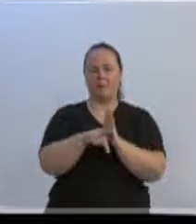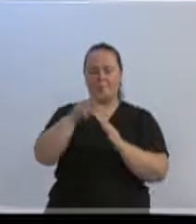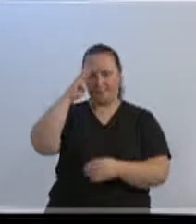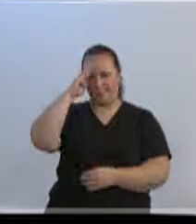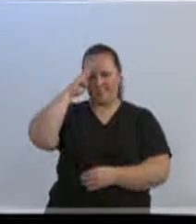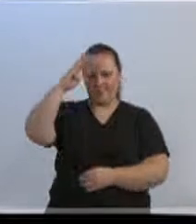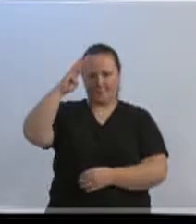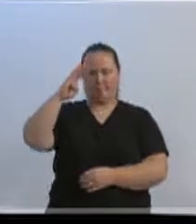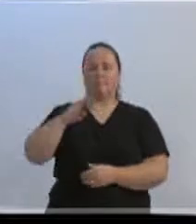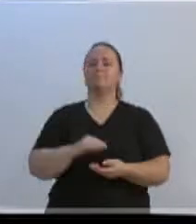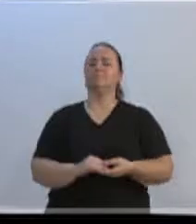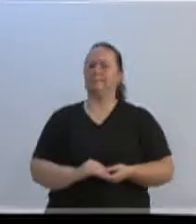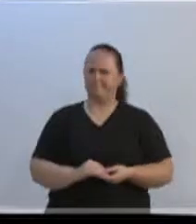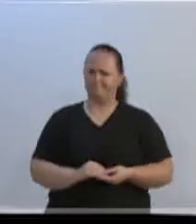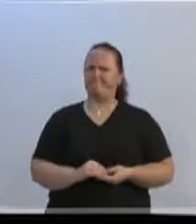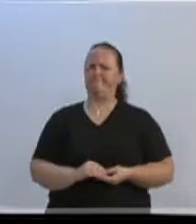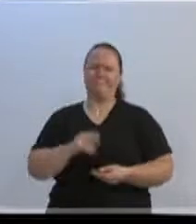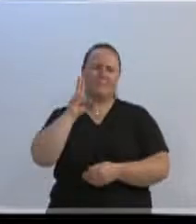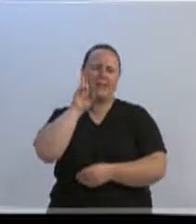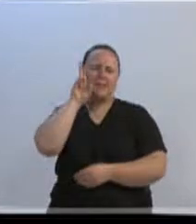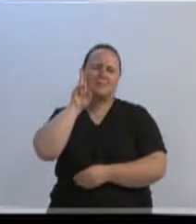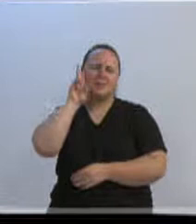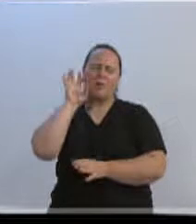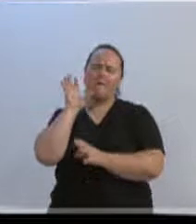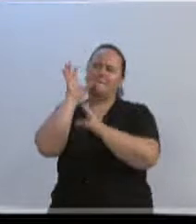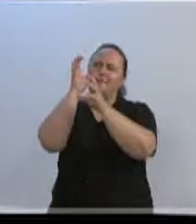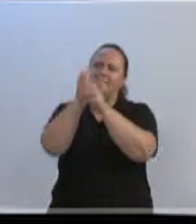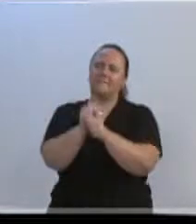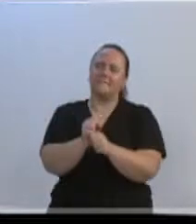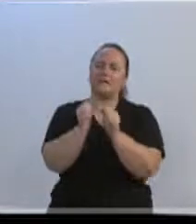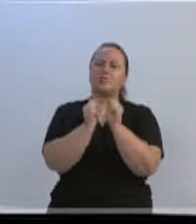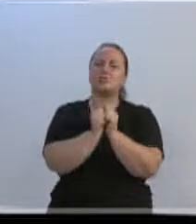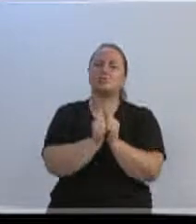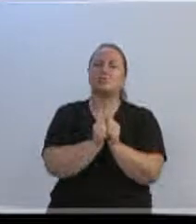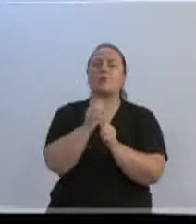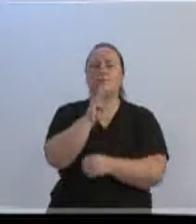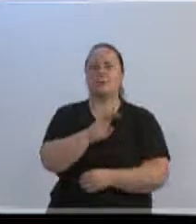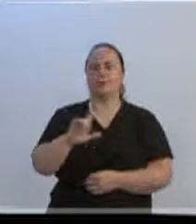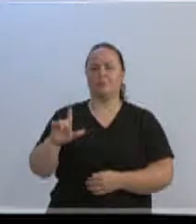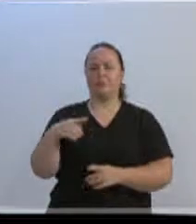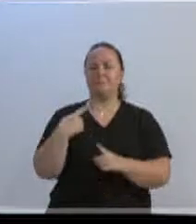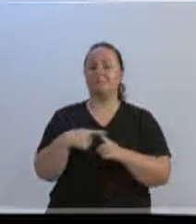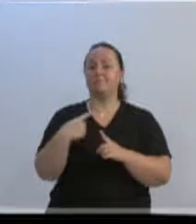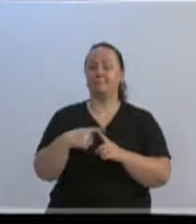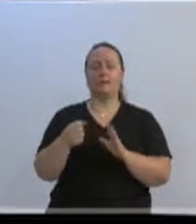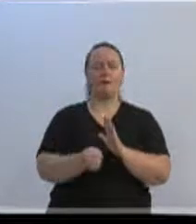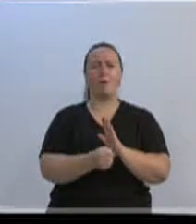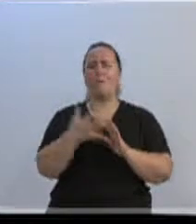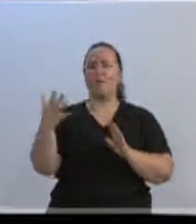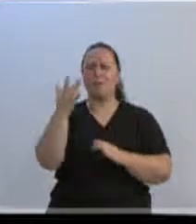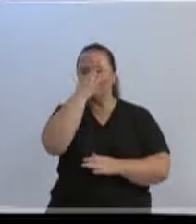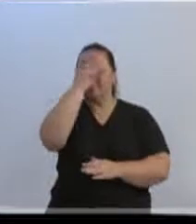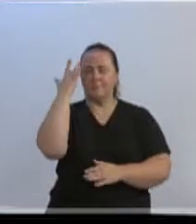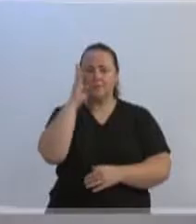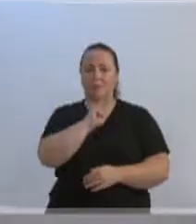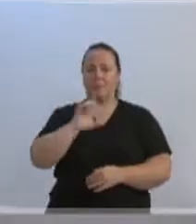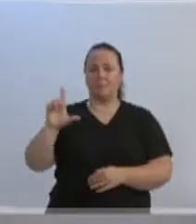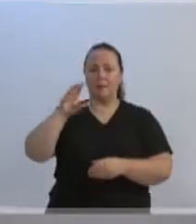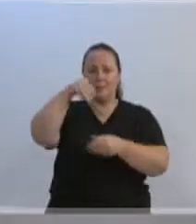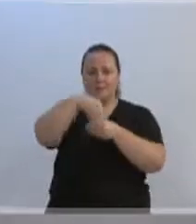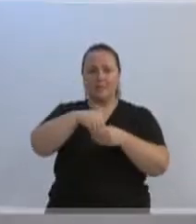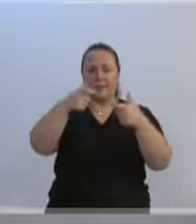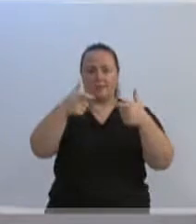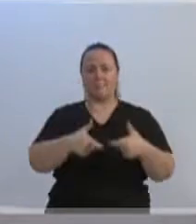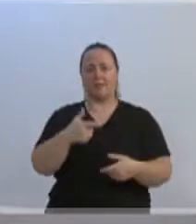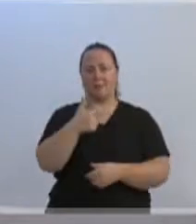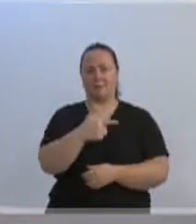dos 167 ano dessa cidade no dia a dia porque muitos fluminense estão lá em defesa dos nossos interesses